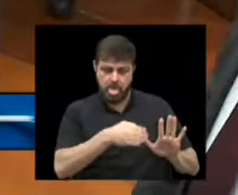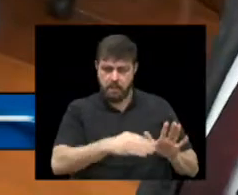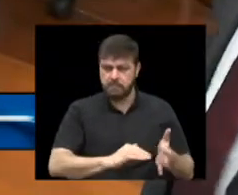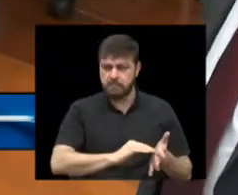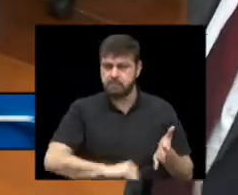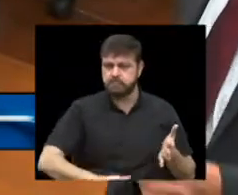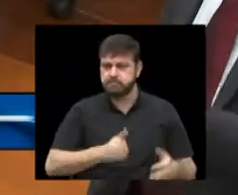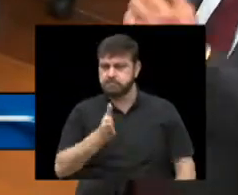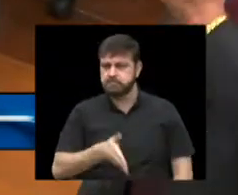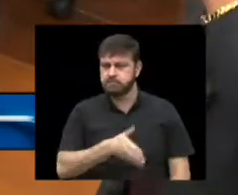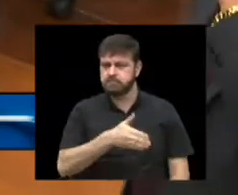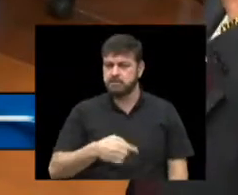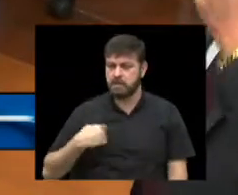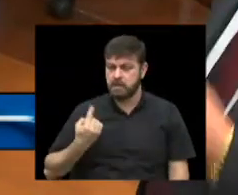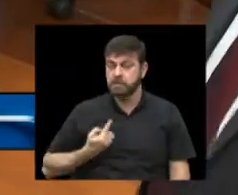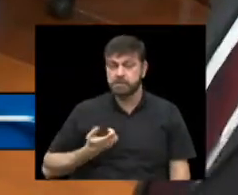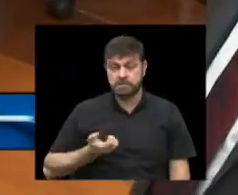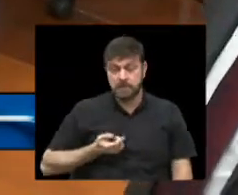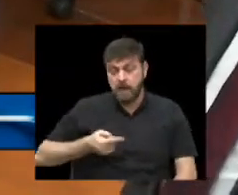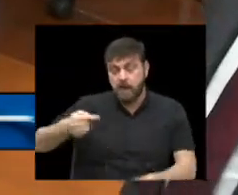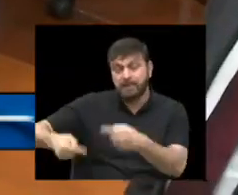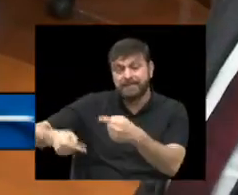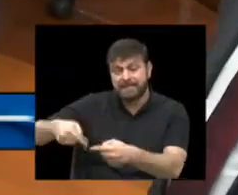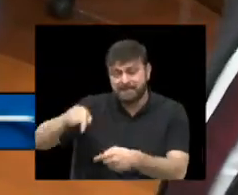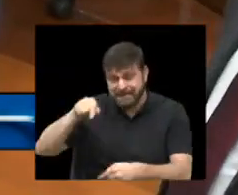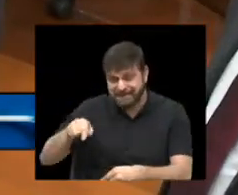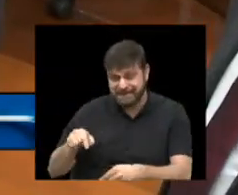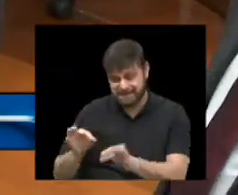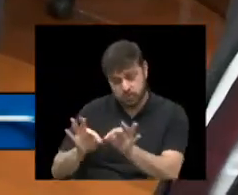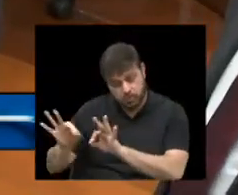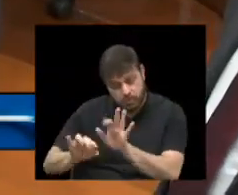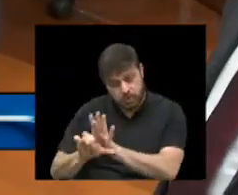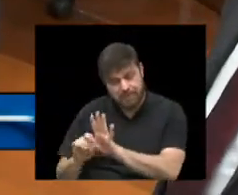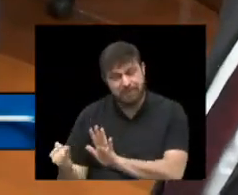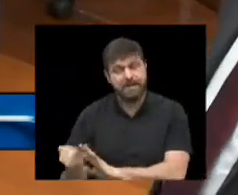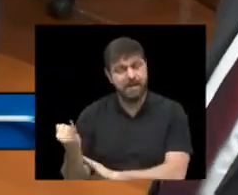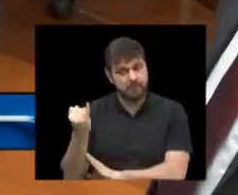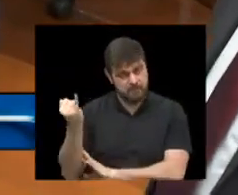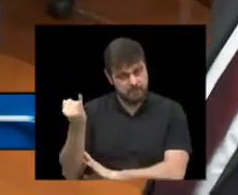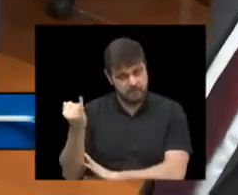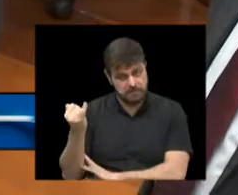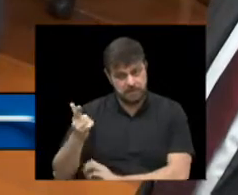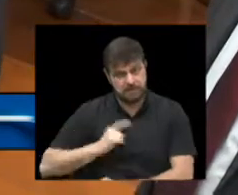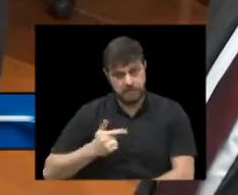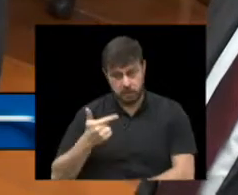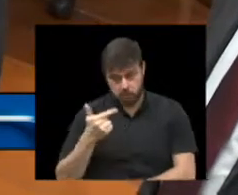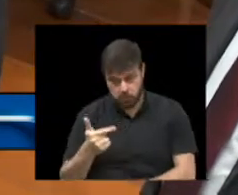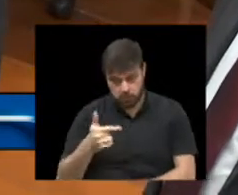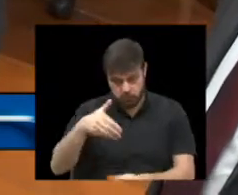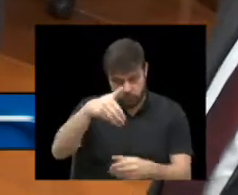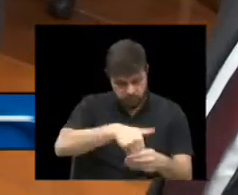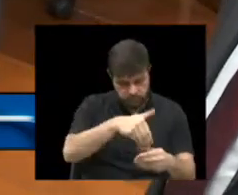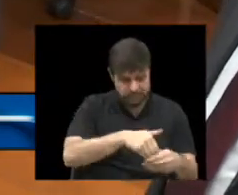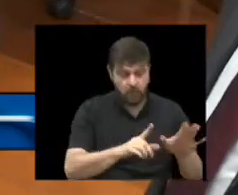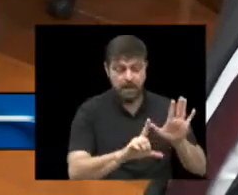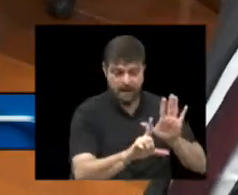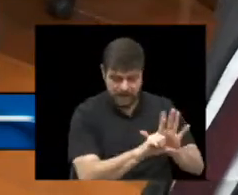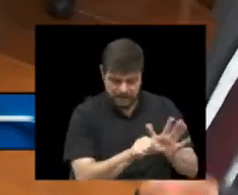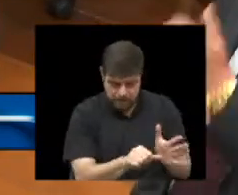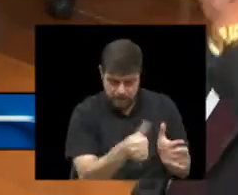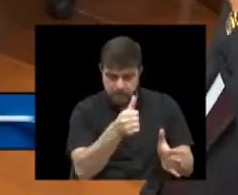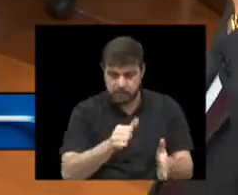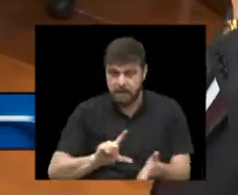ou bloquear o debate do mérito sobre determinados assuntos. Essa é a reflexão que eu gostaria de trazer,